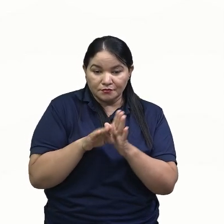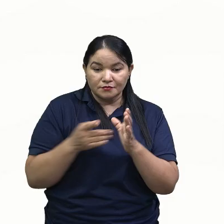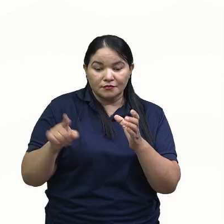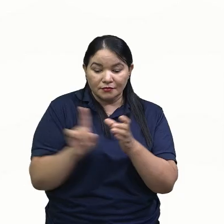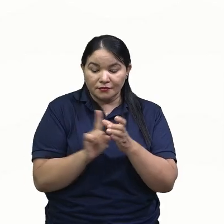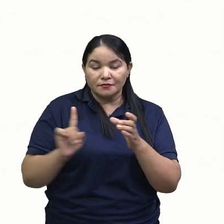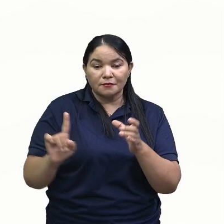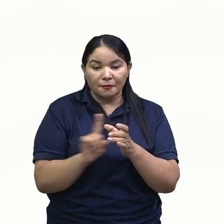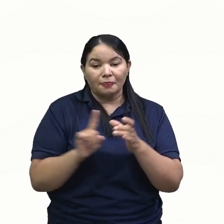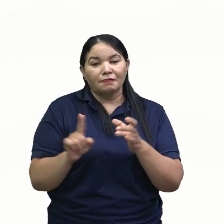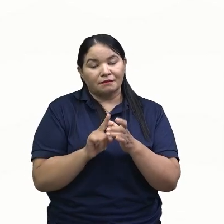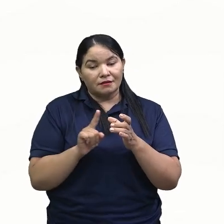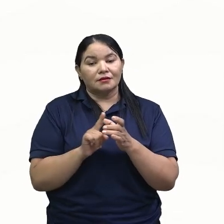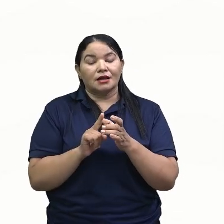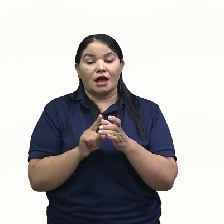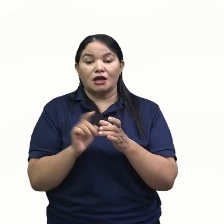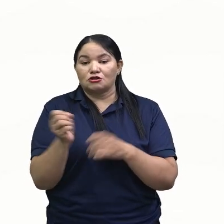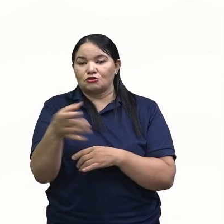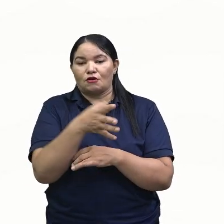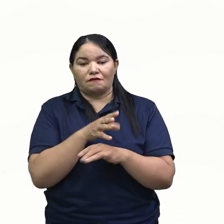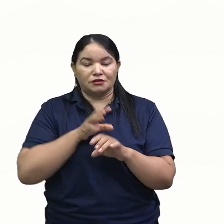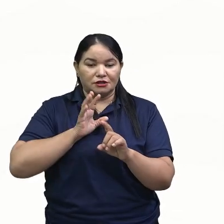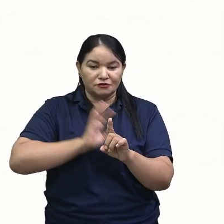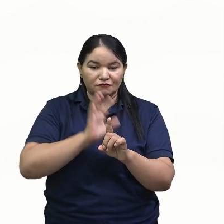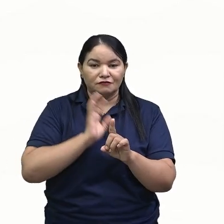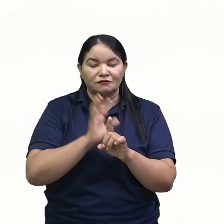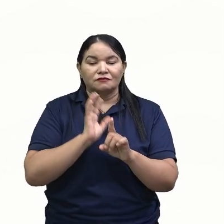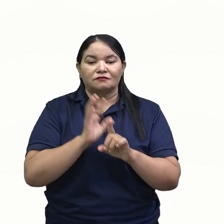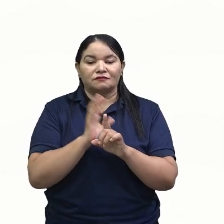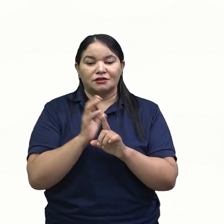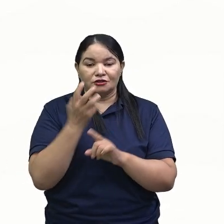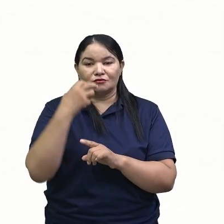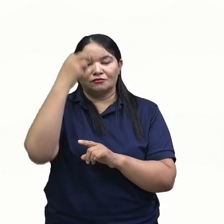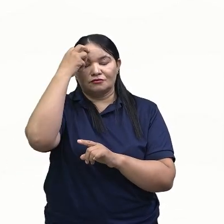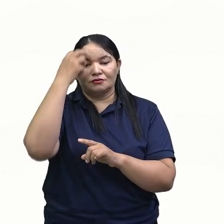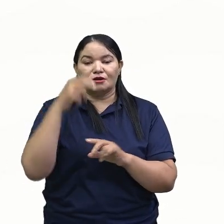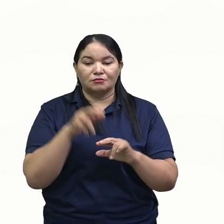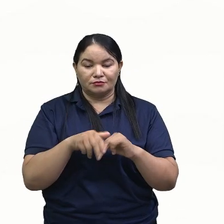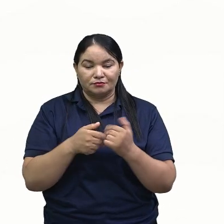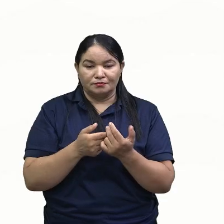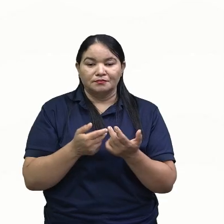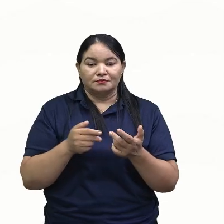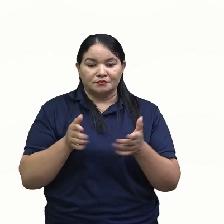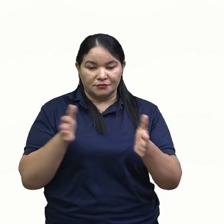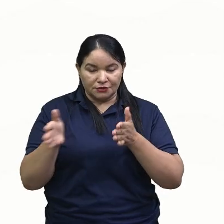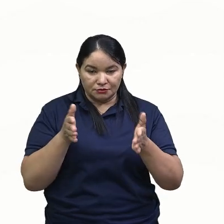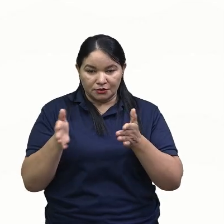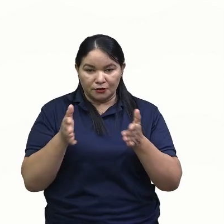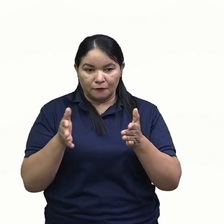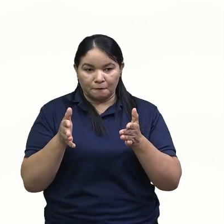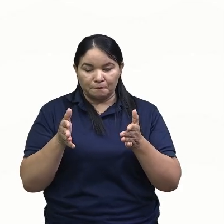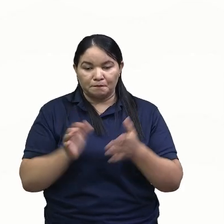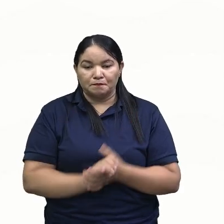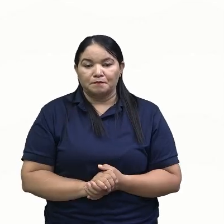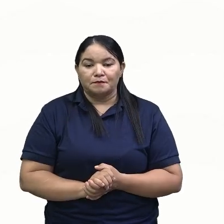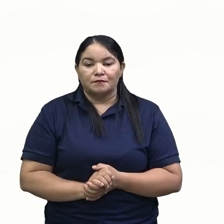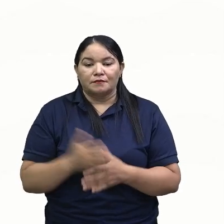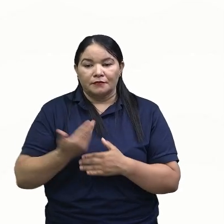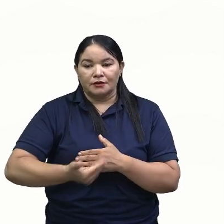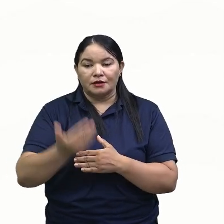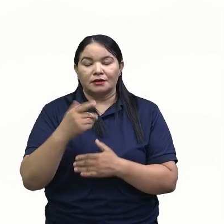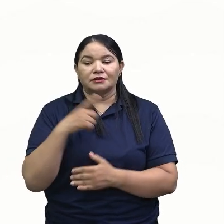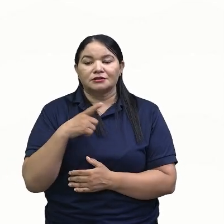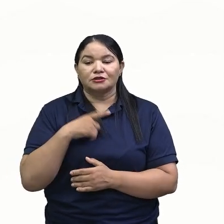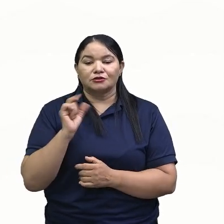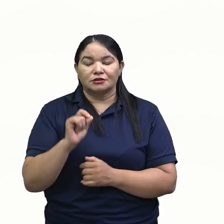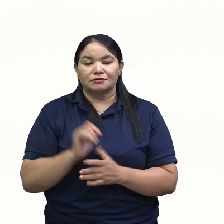receber novas influências culturais a partir desse período. Continuando aqui, nós temos